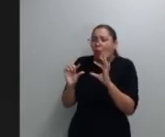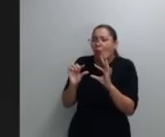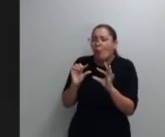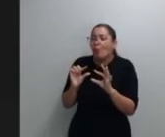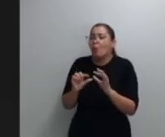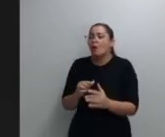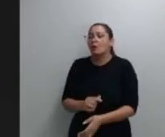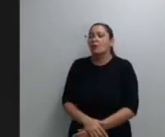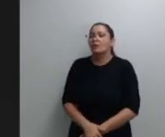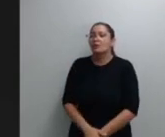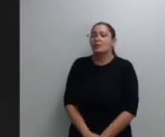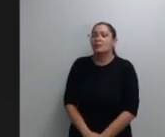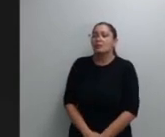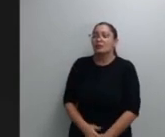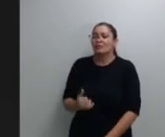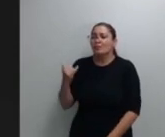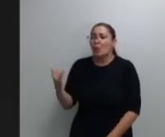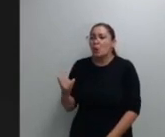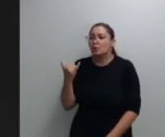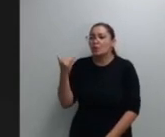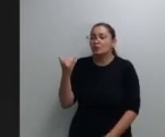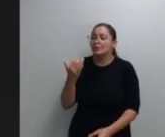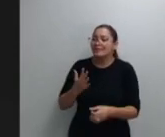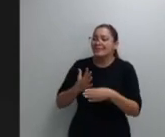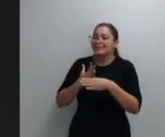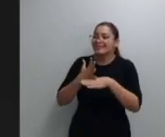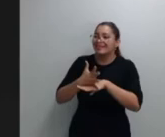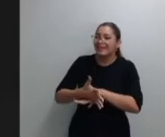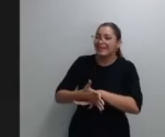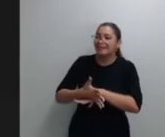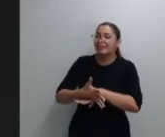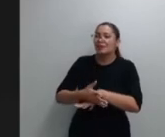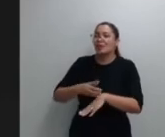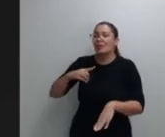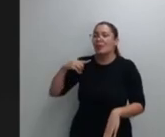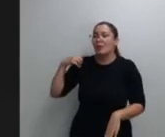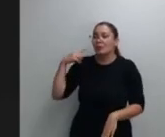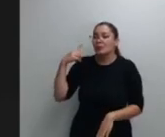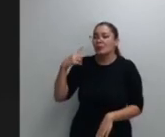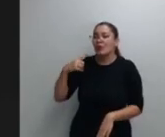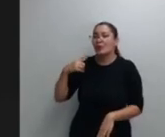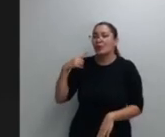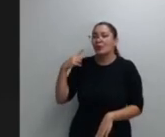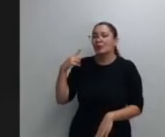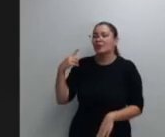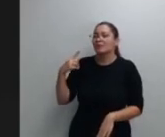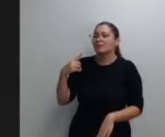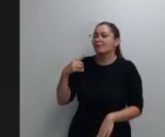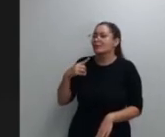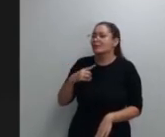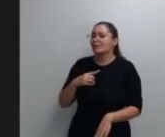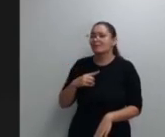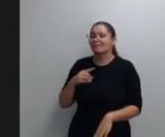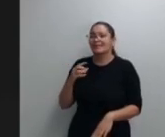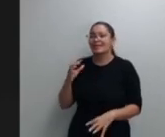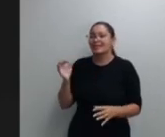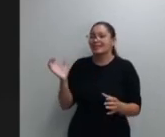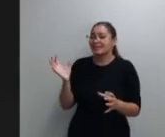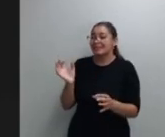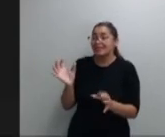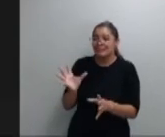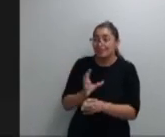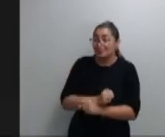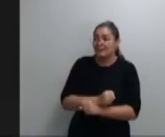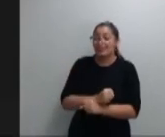tem um delay é importante que assim que houver o ingresso o advogado faça o obsequio de já desligar porque senão a gente fica no caso